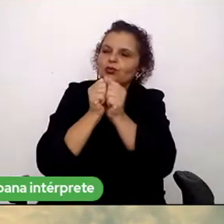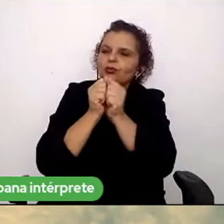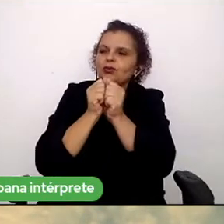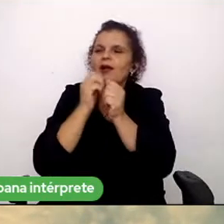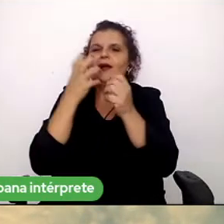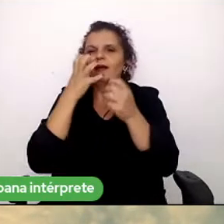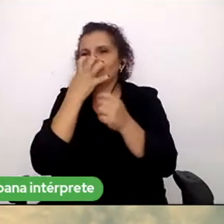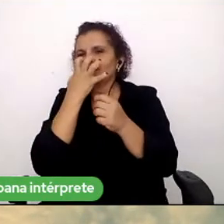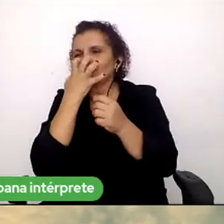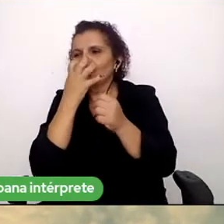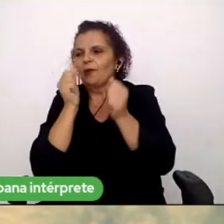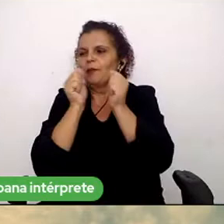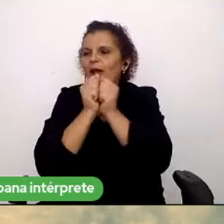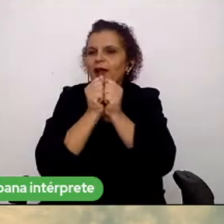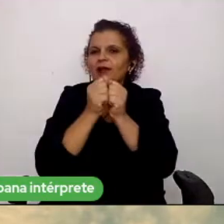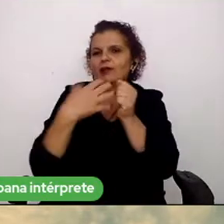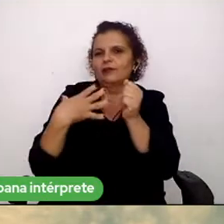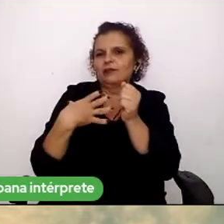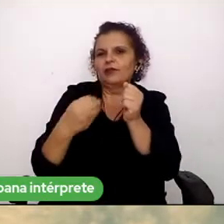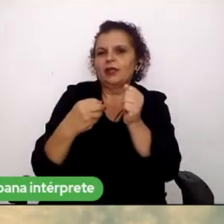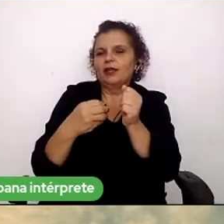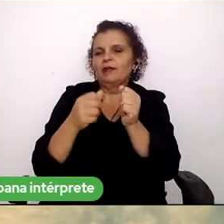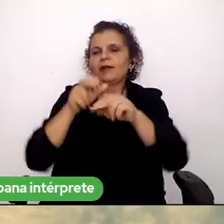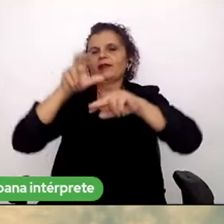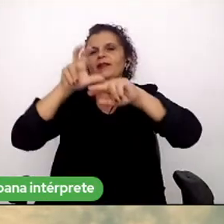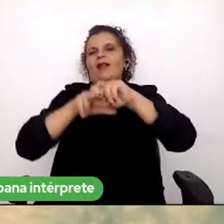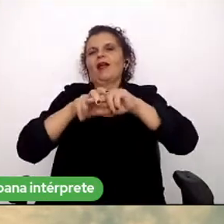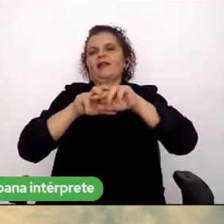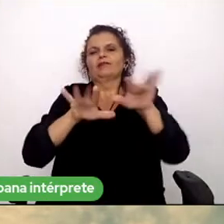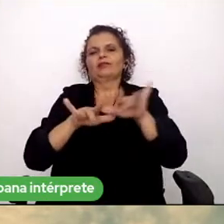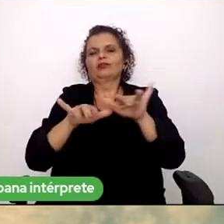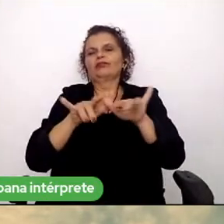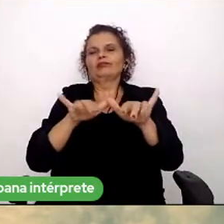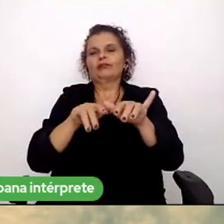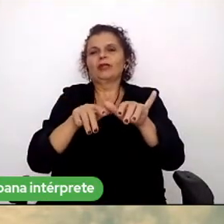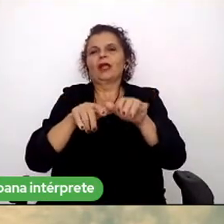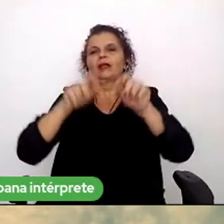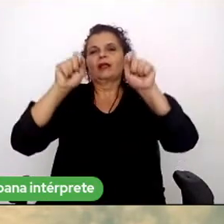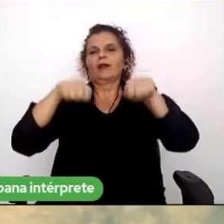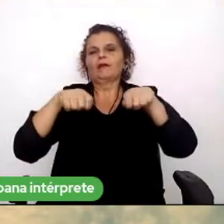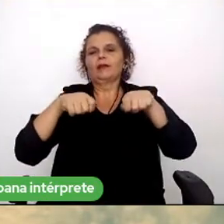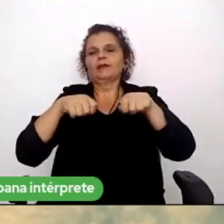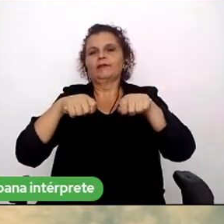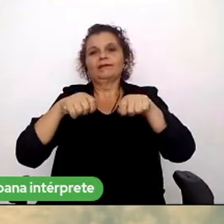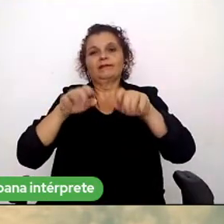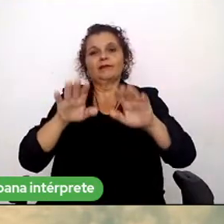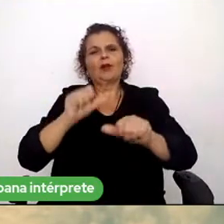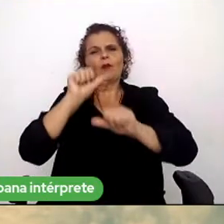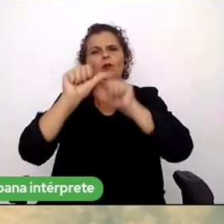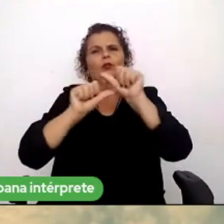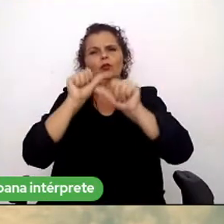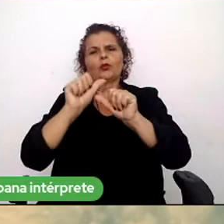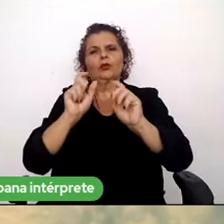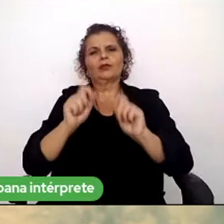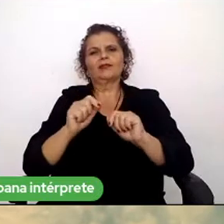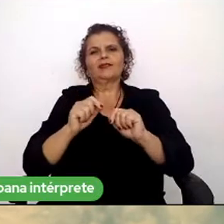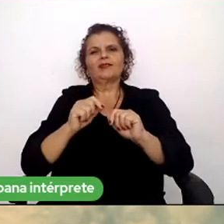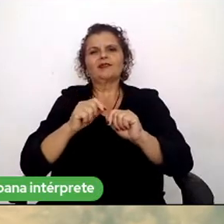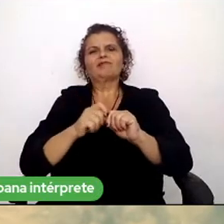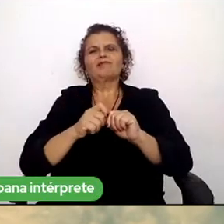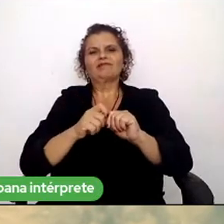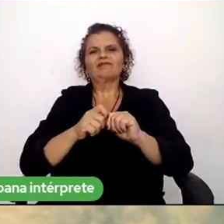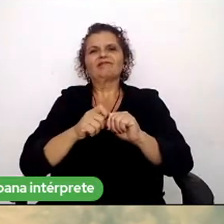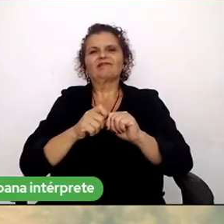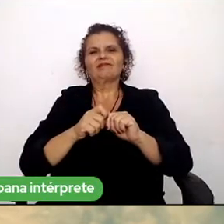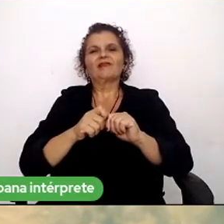filhos trabalhando, podendo trabalhar sentado no sofá? Eu acho que essas imagens que a gente trouxe aí nesse